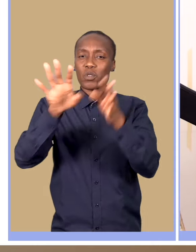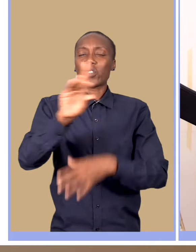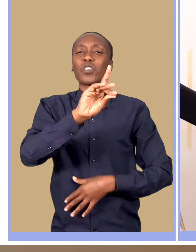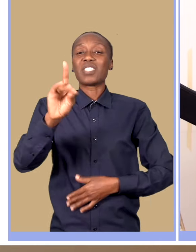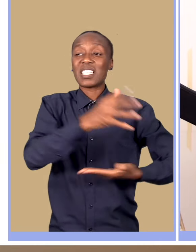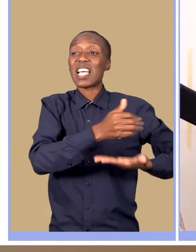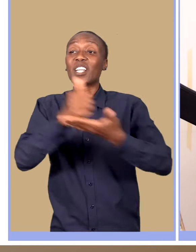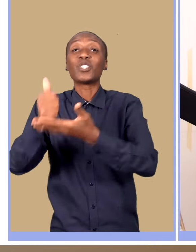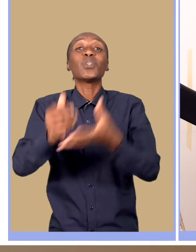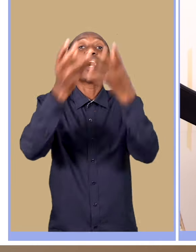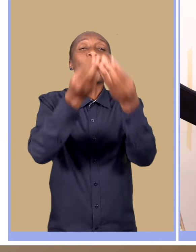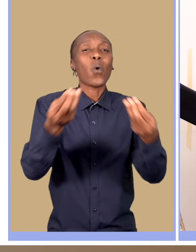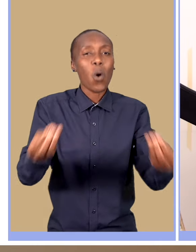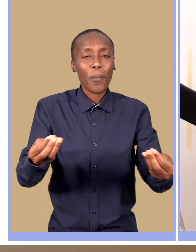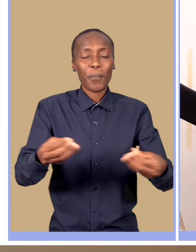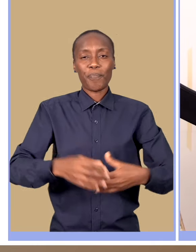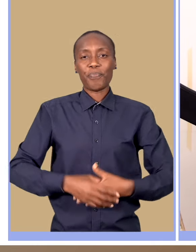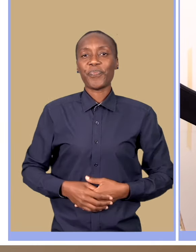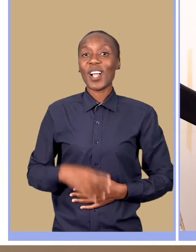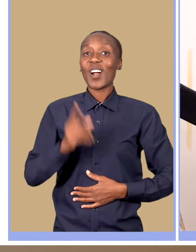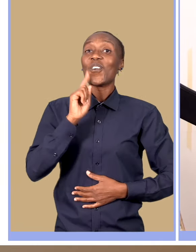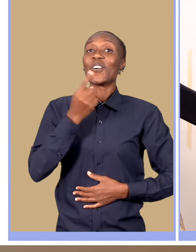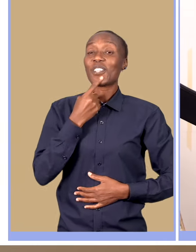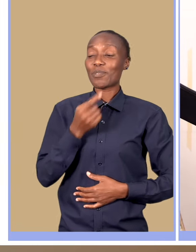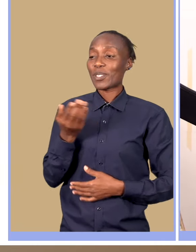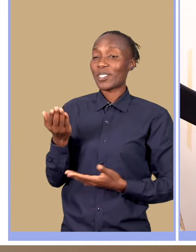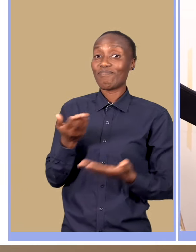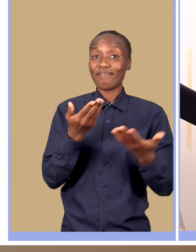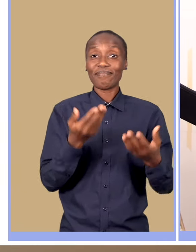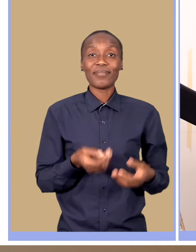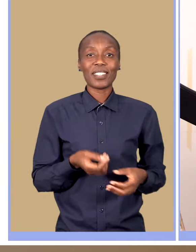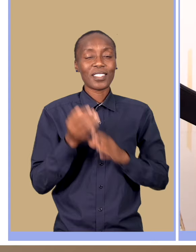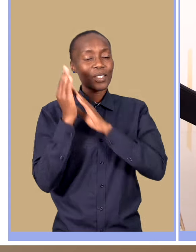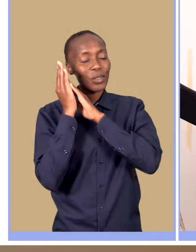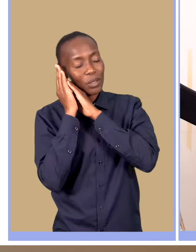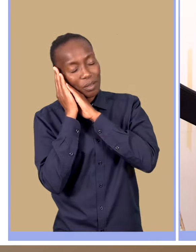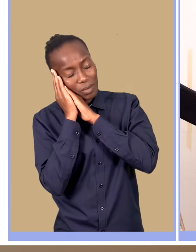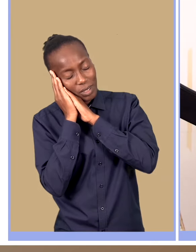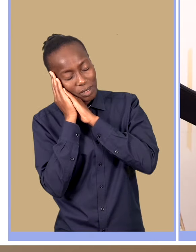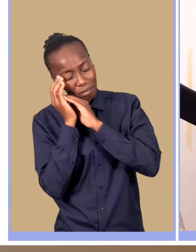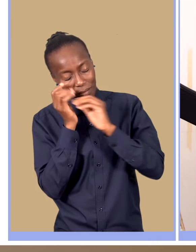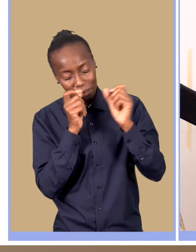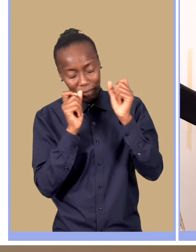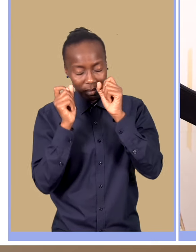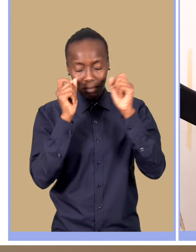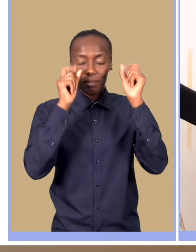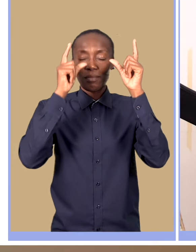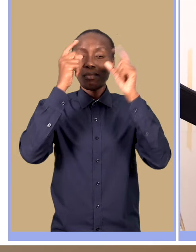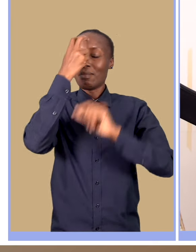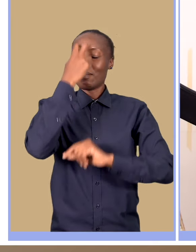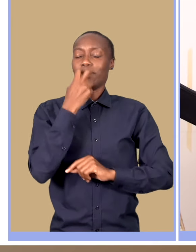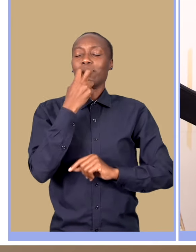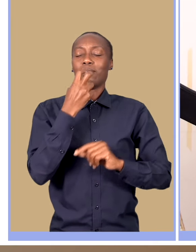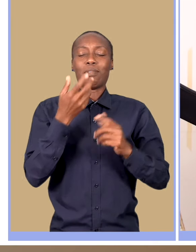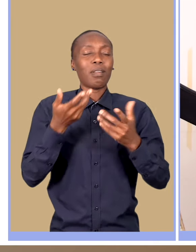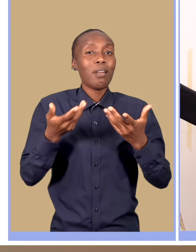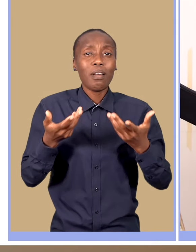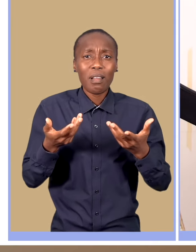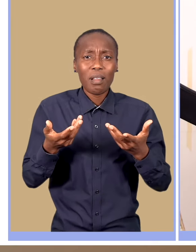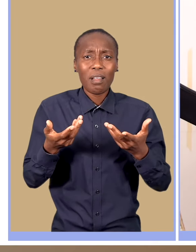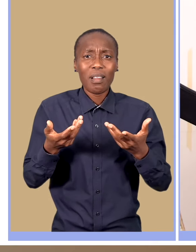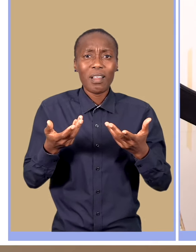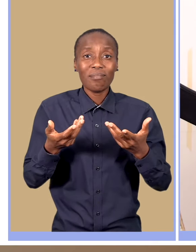com deficiência. Agora, se eu acordasse amanhã com algum tipo de deficiência, eu acho que o